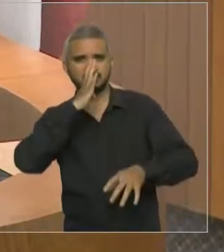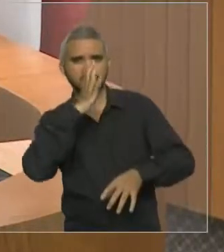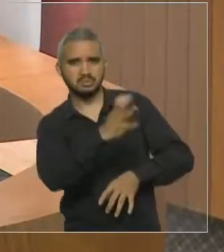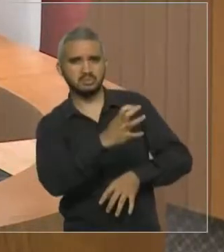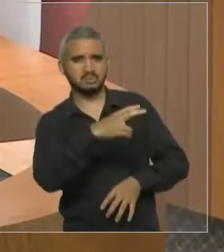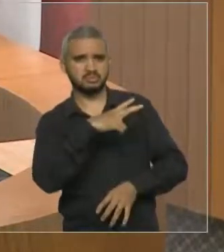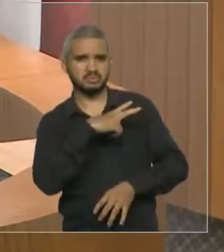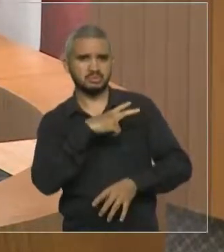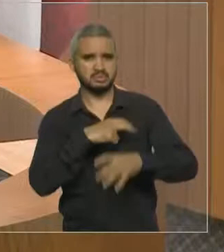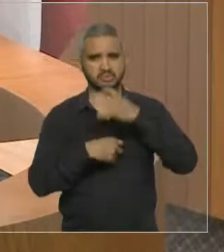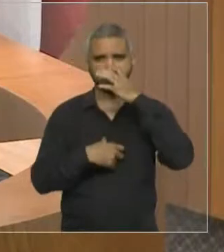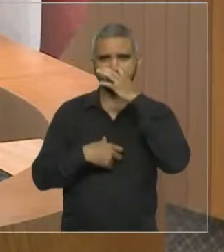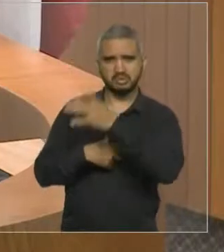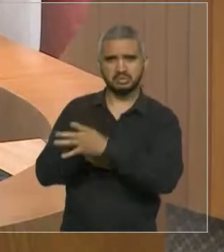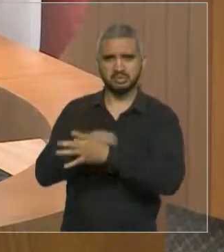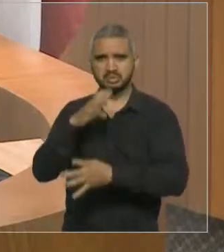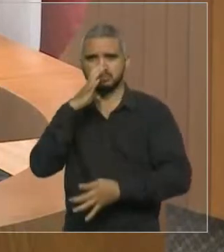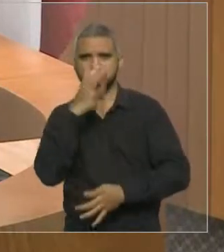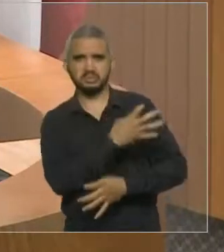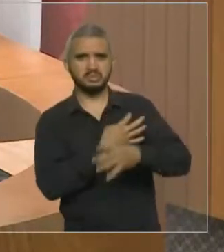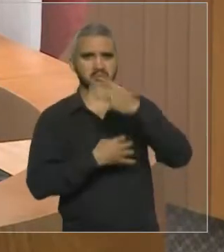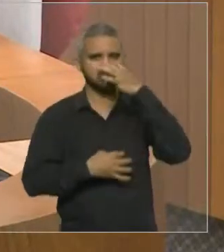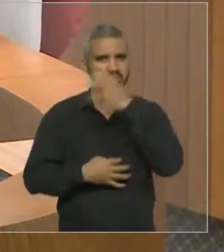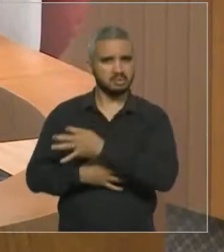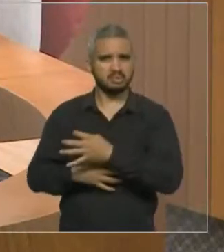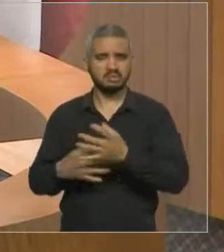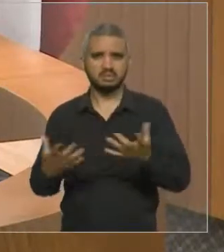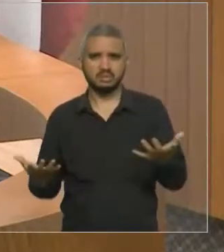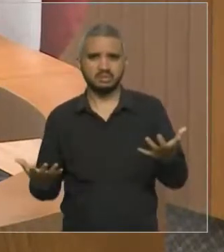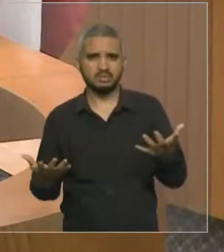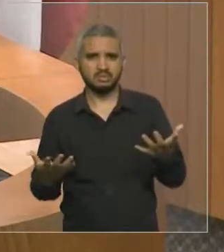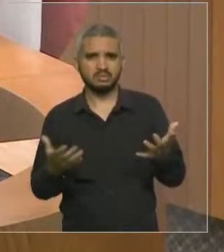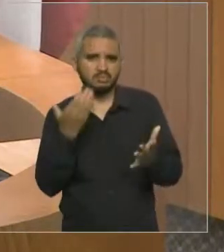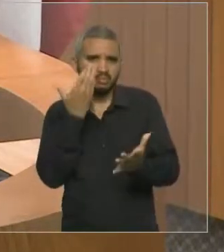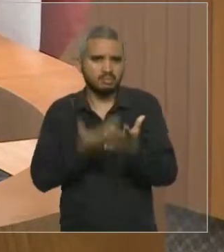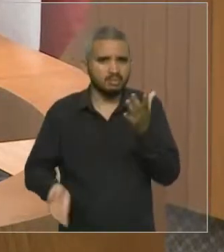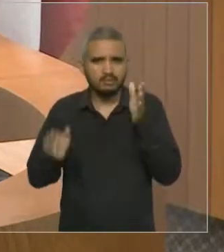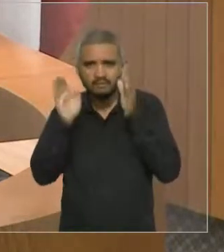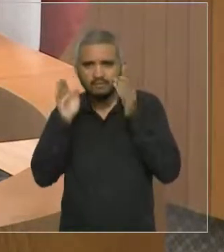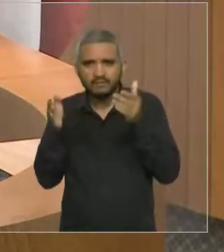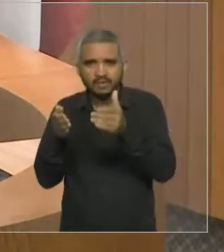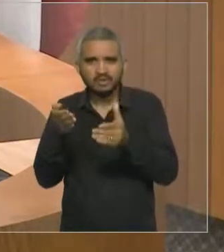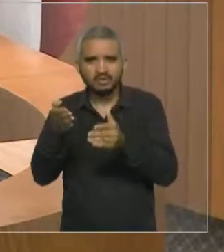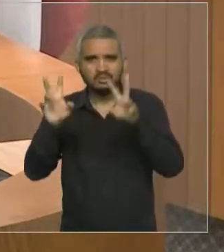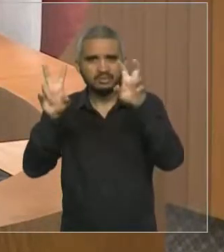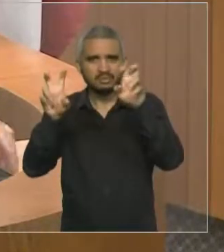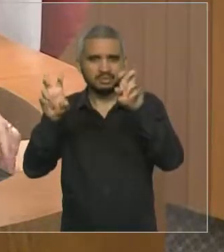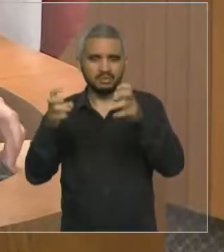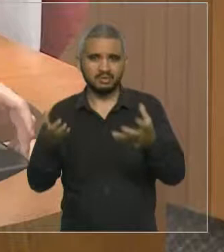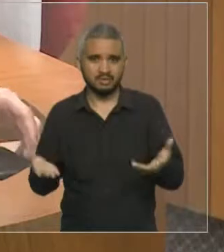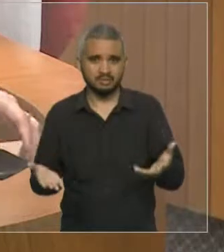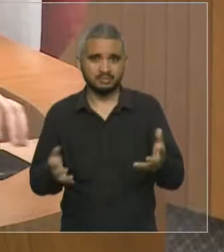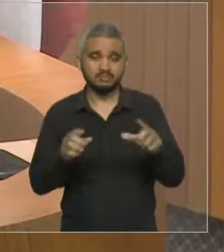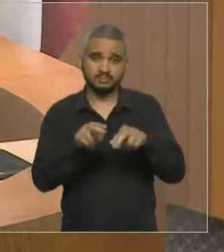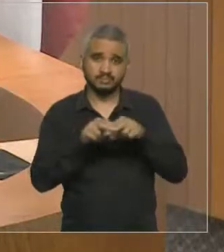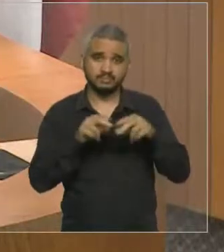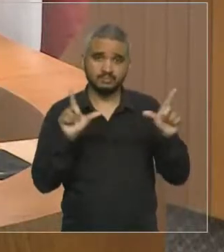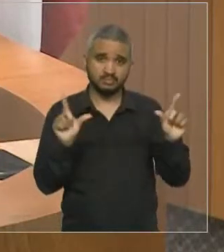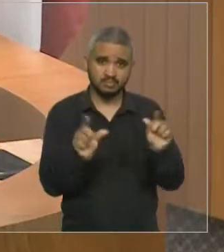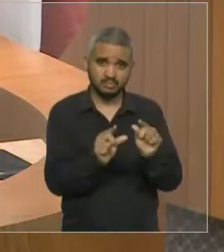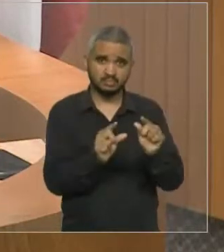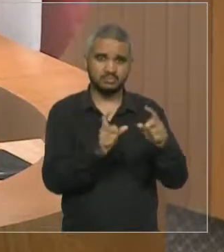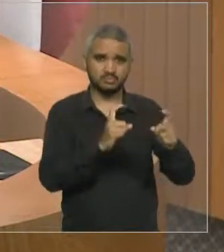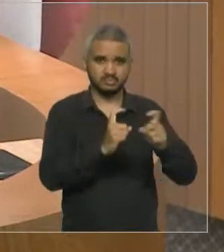de cunho não relacionado à matéria da reunião isso então foi um resumo da reunião e eu estou muito confiante